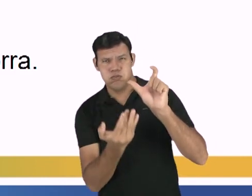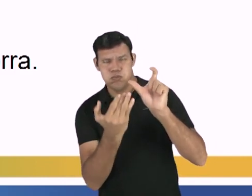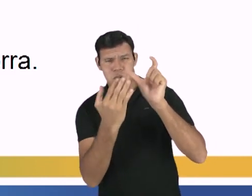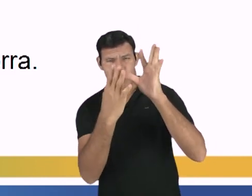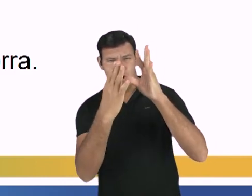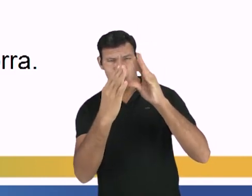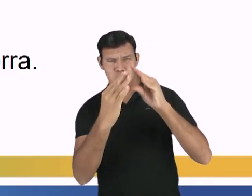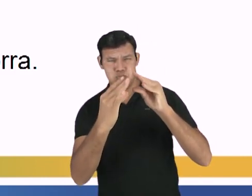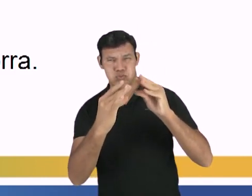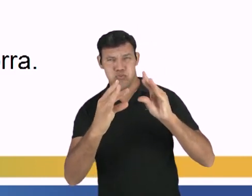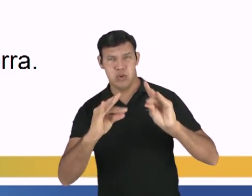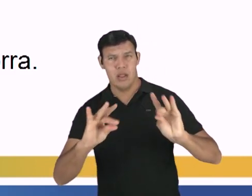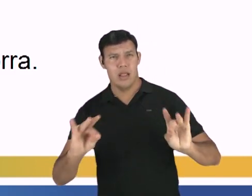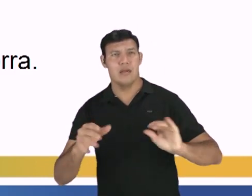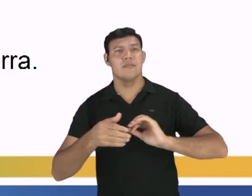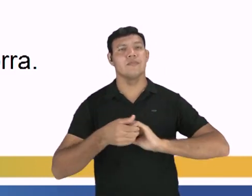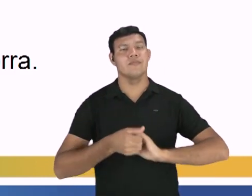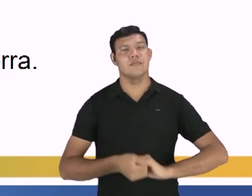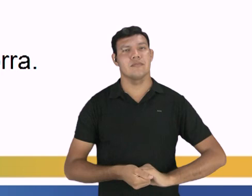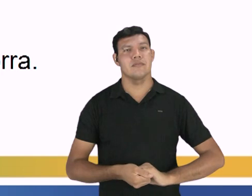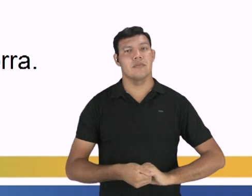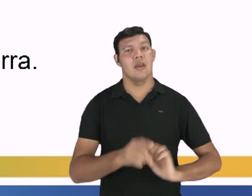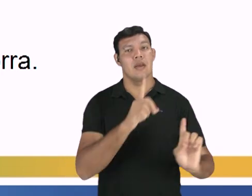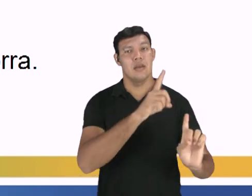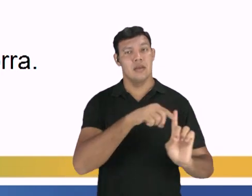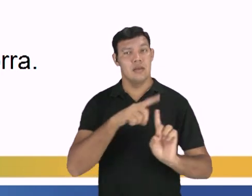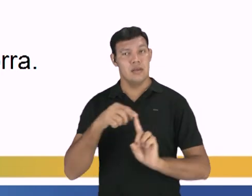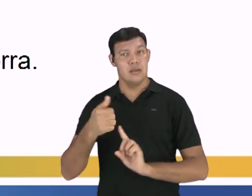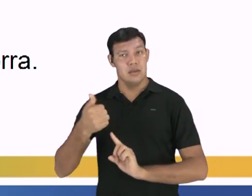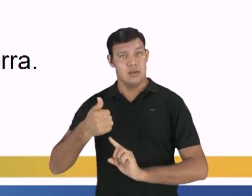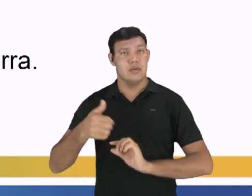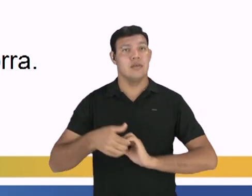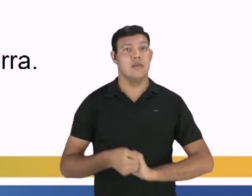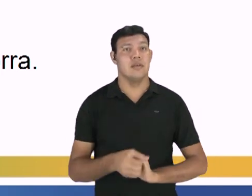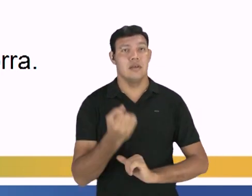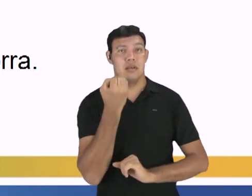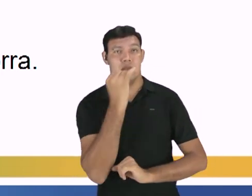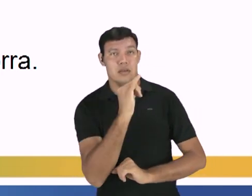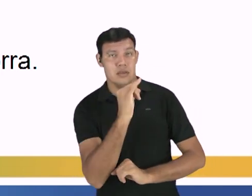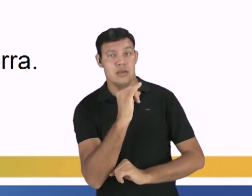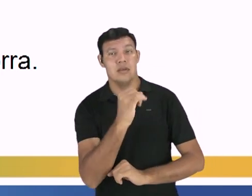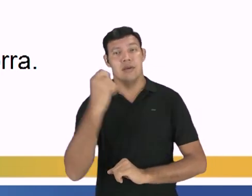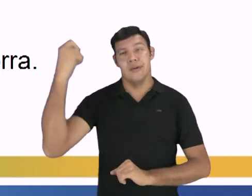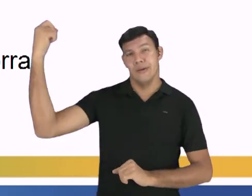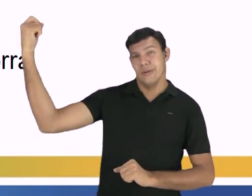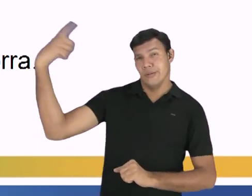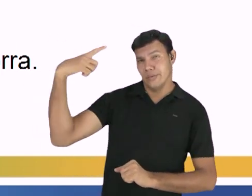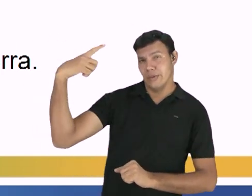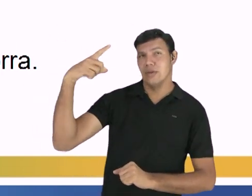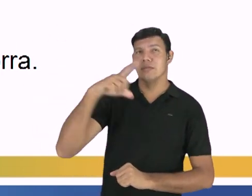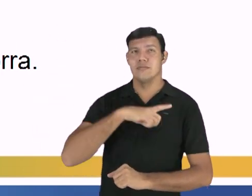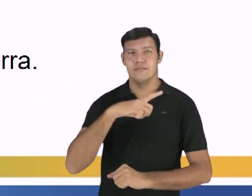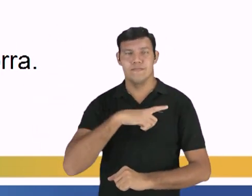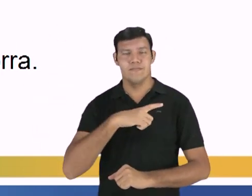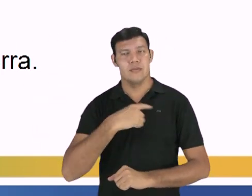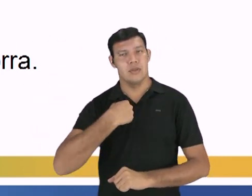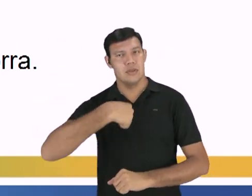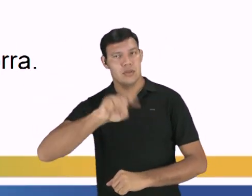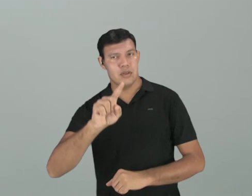de condicional tipo 1, if it's sunny, we'll go to the park. Se estiver ensolarado, iremos ao